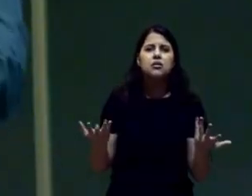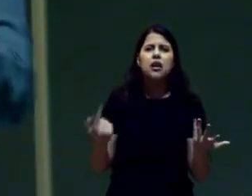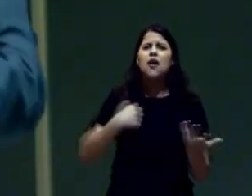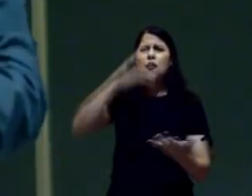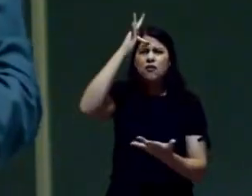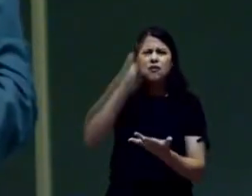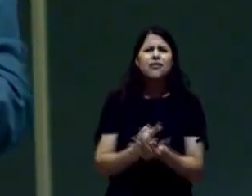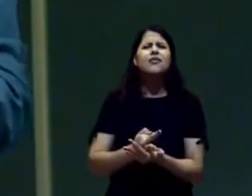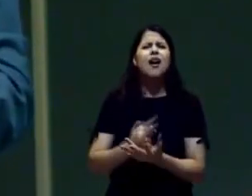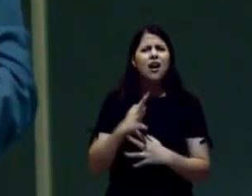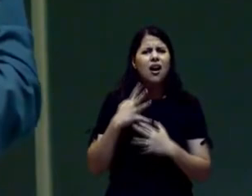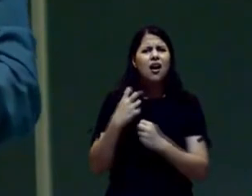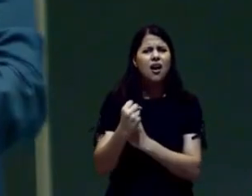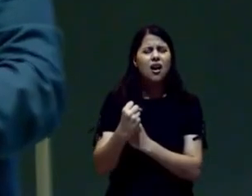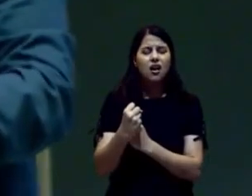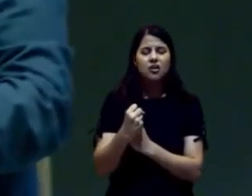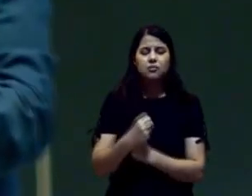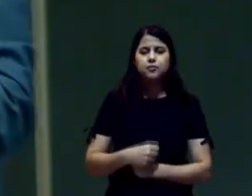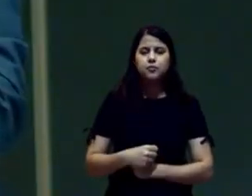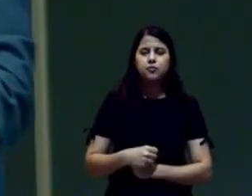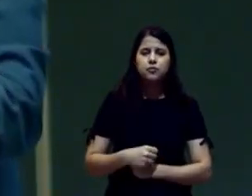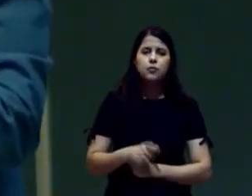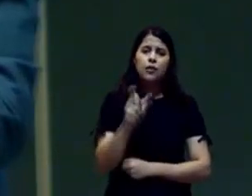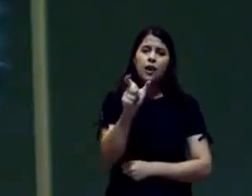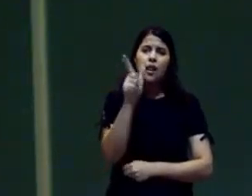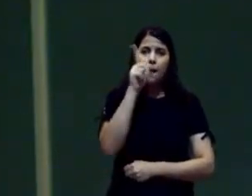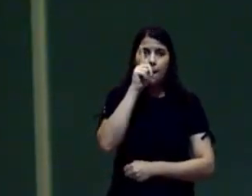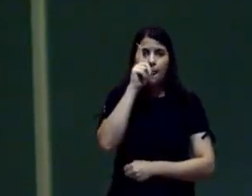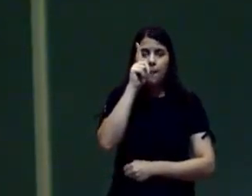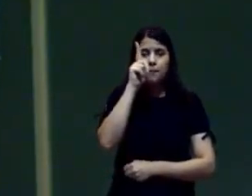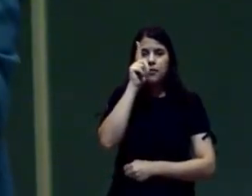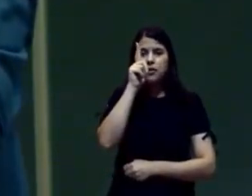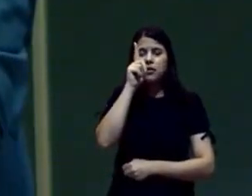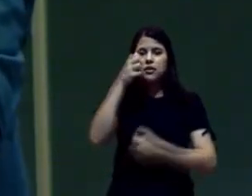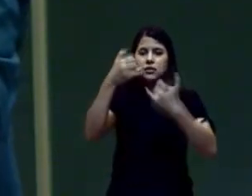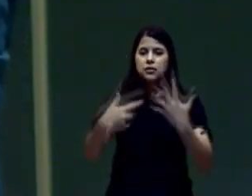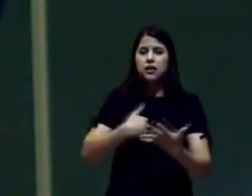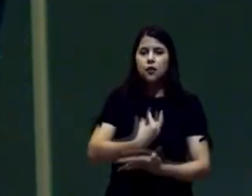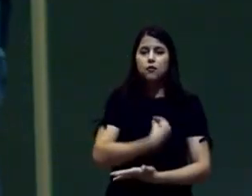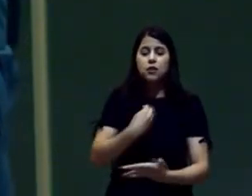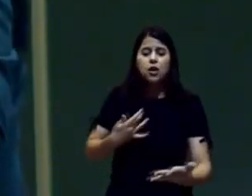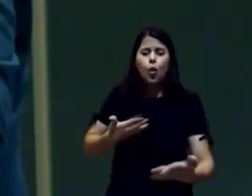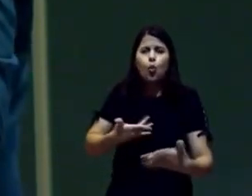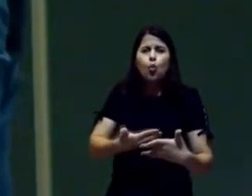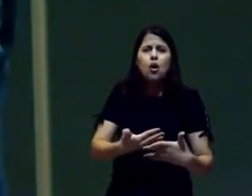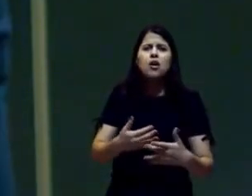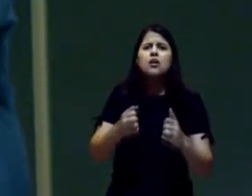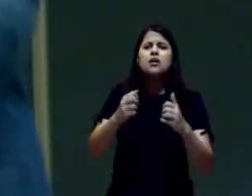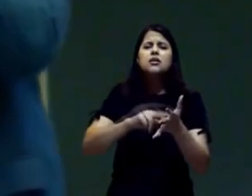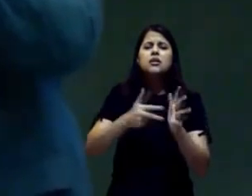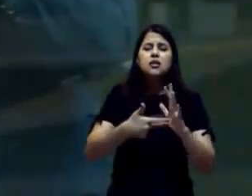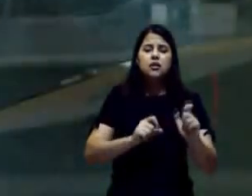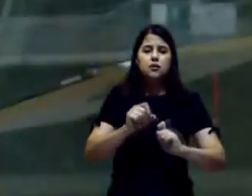fé. É interessante esse termo, porque no grego, quando Paulo diz: o tempo da minha partida está próximo, essa expressão grega para partida